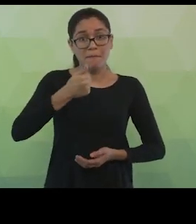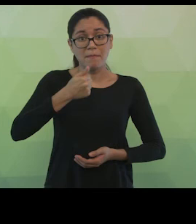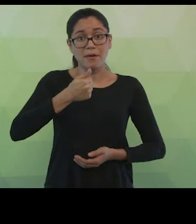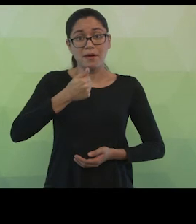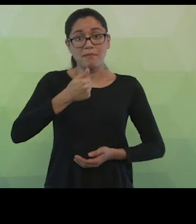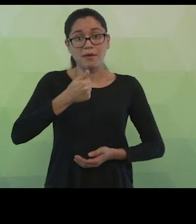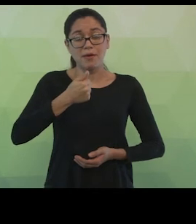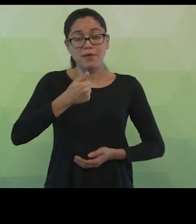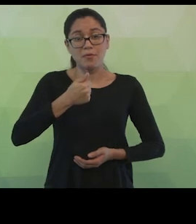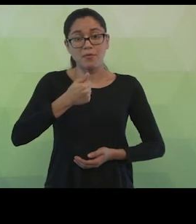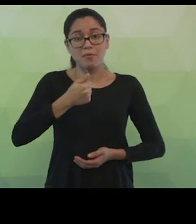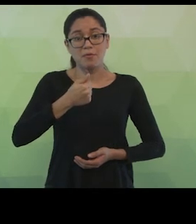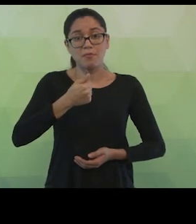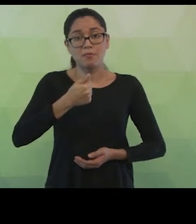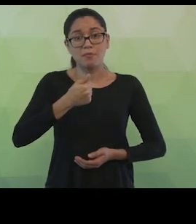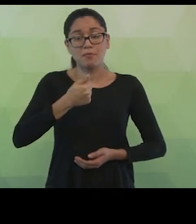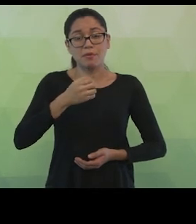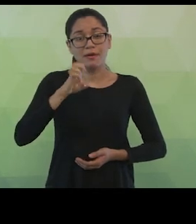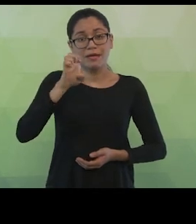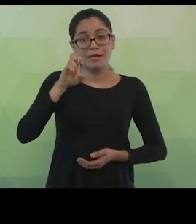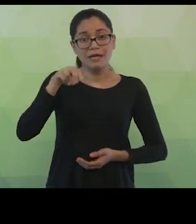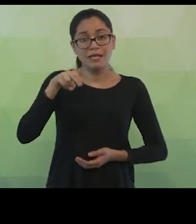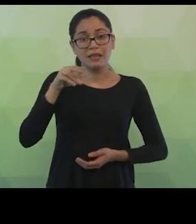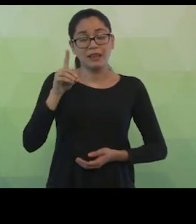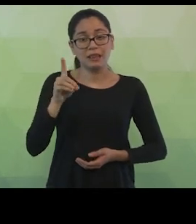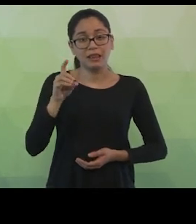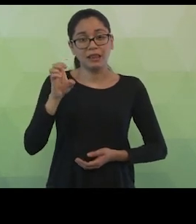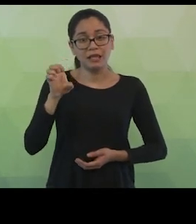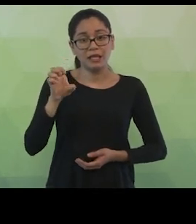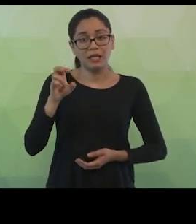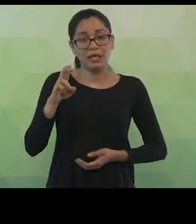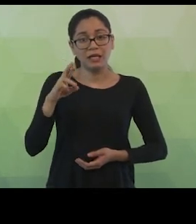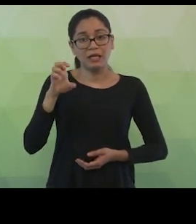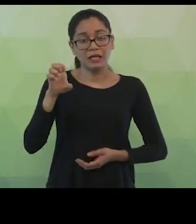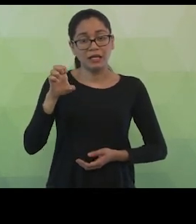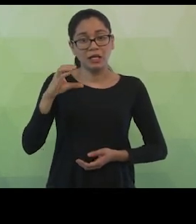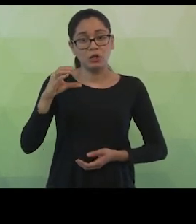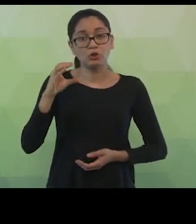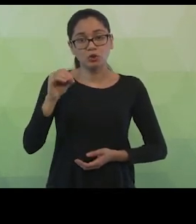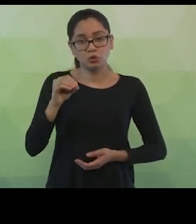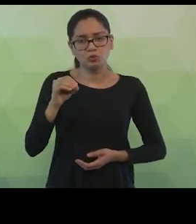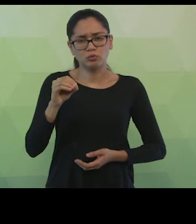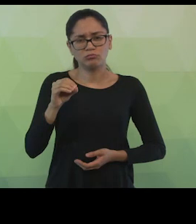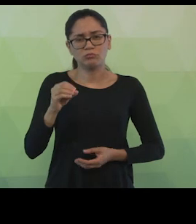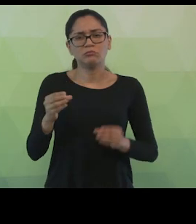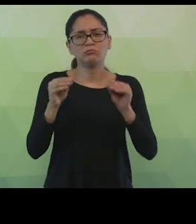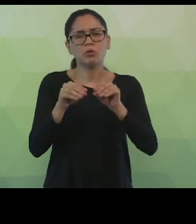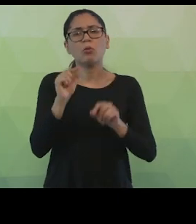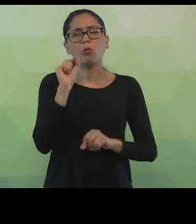endereço aqui, eu vou colocar os dias,